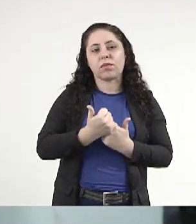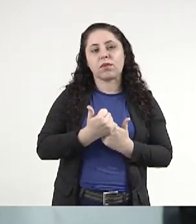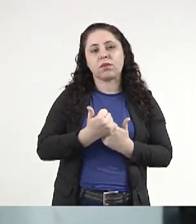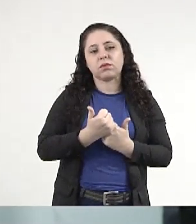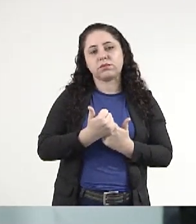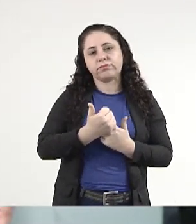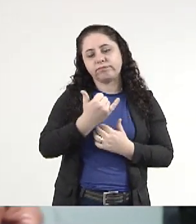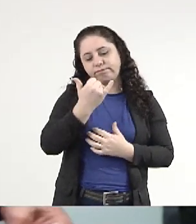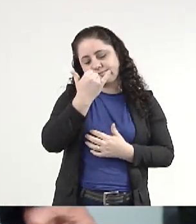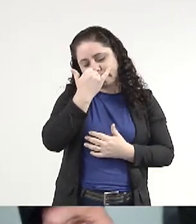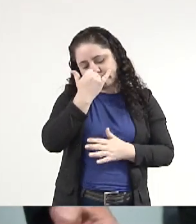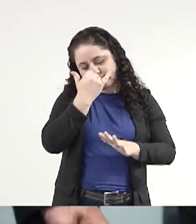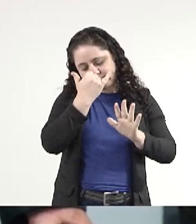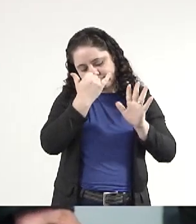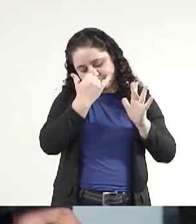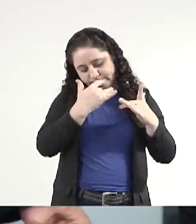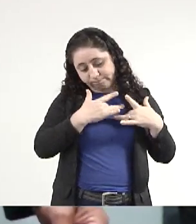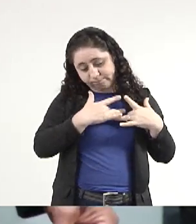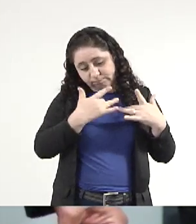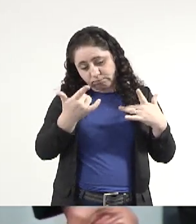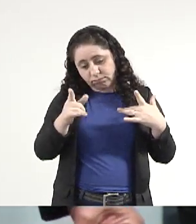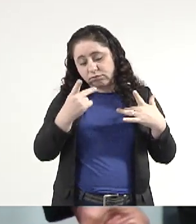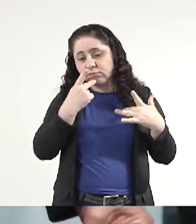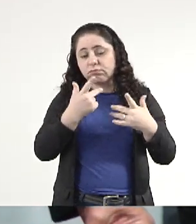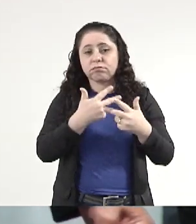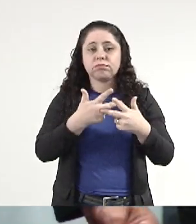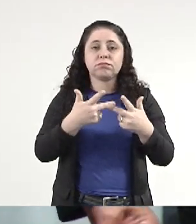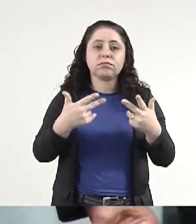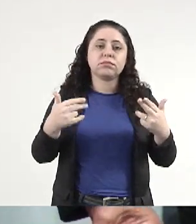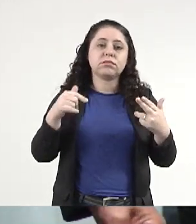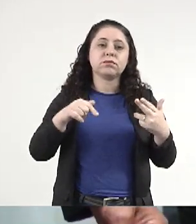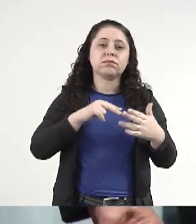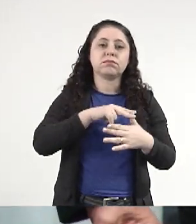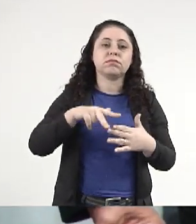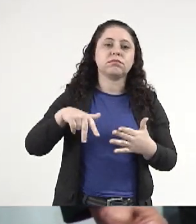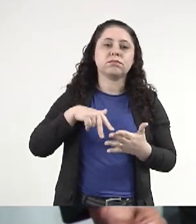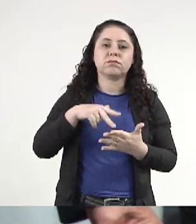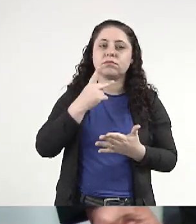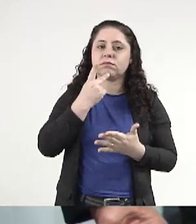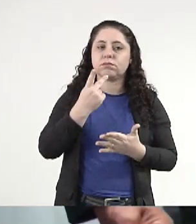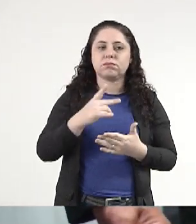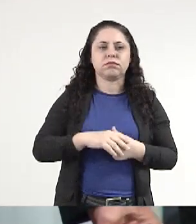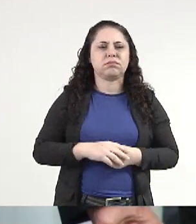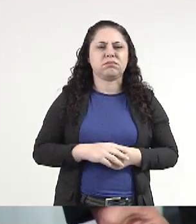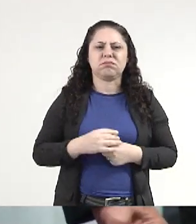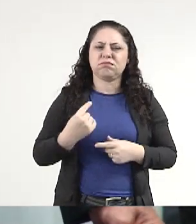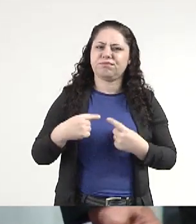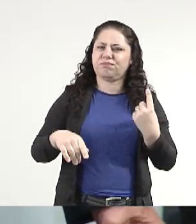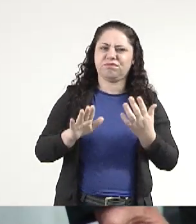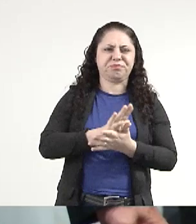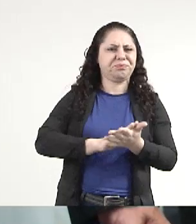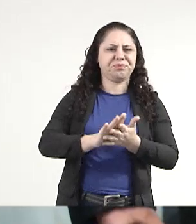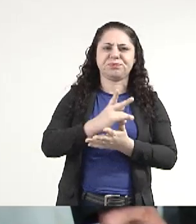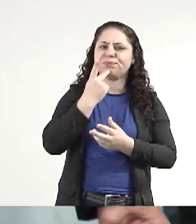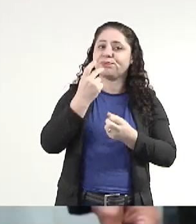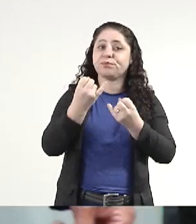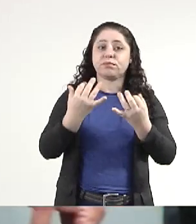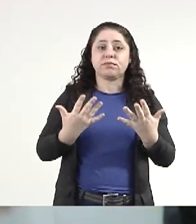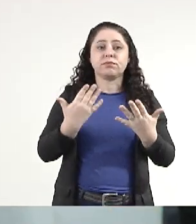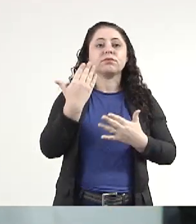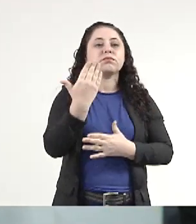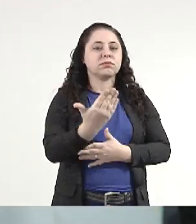e lamento essas outras coisas que foram faladas aqui, que não tem nada a ver com aquilo que Vossa Excelência